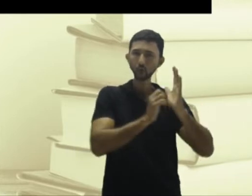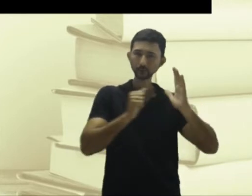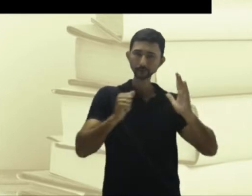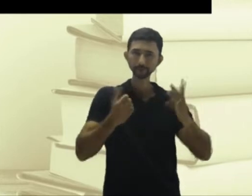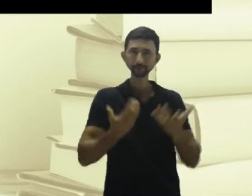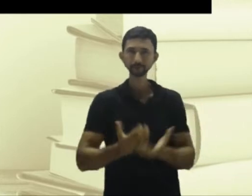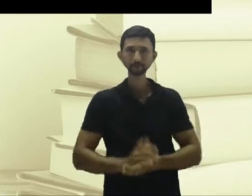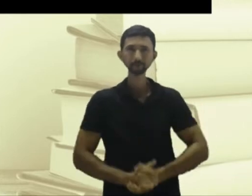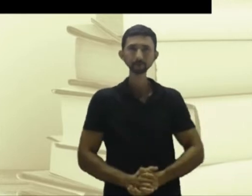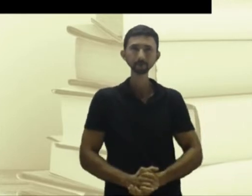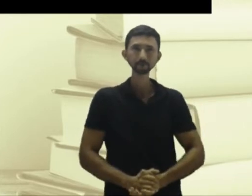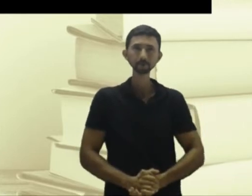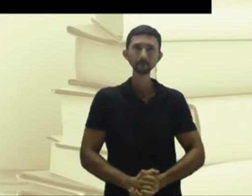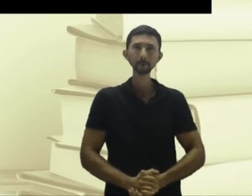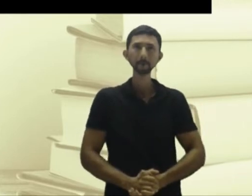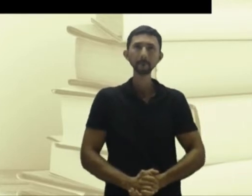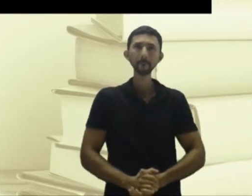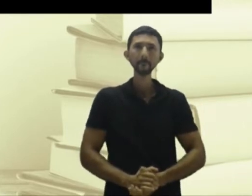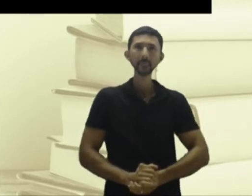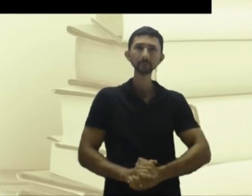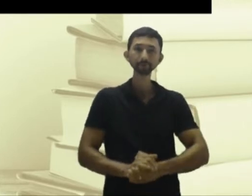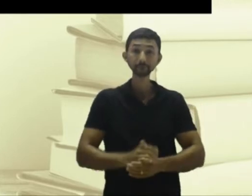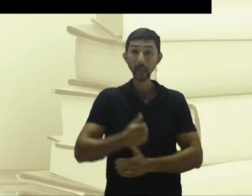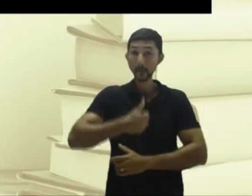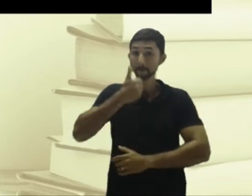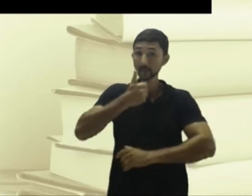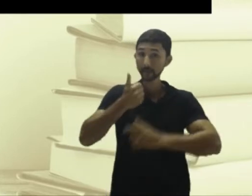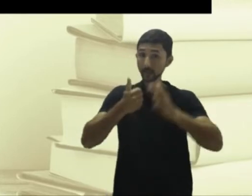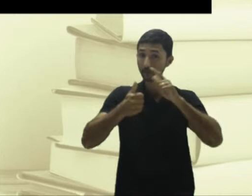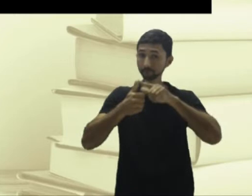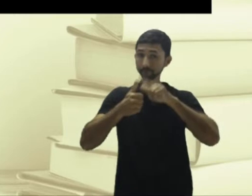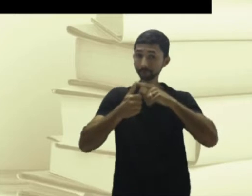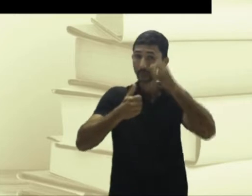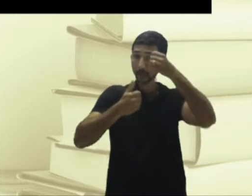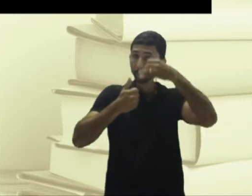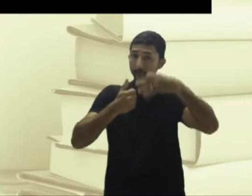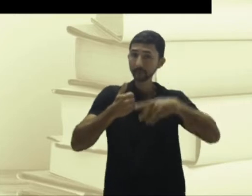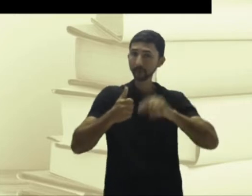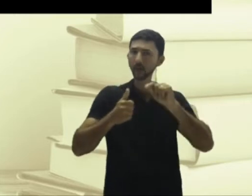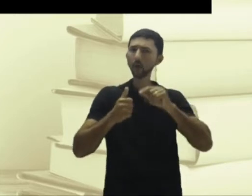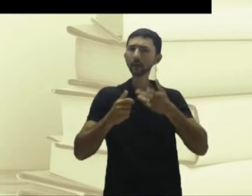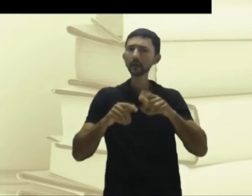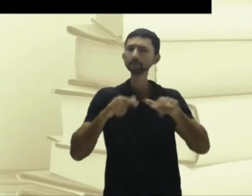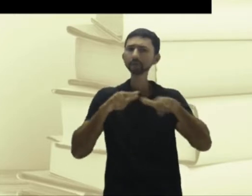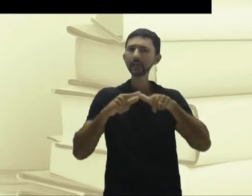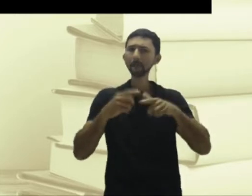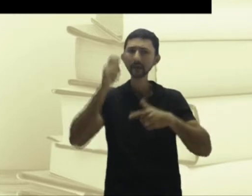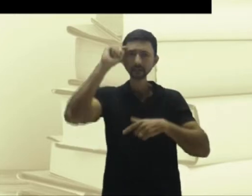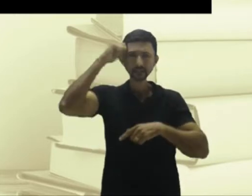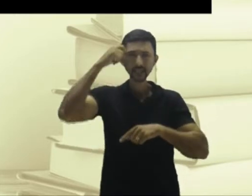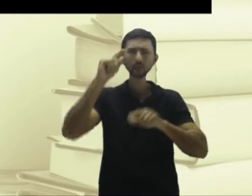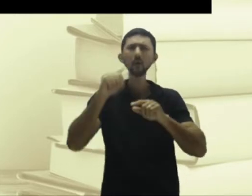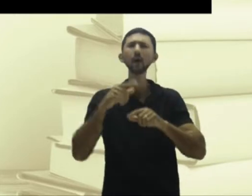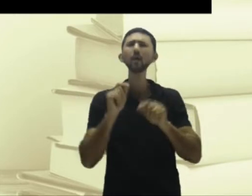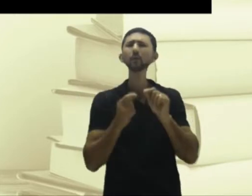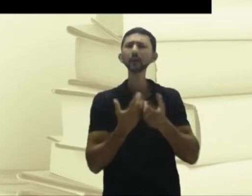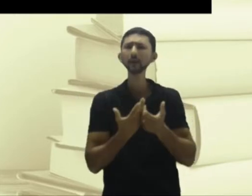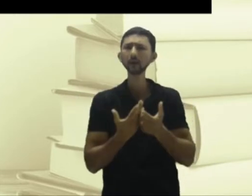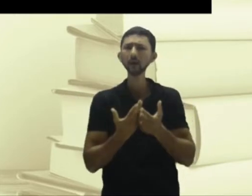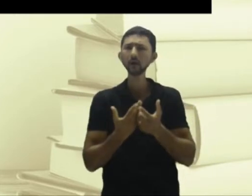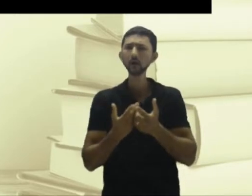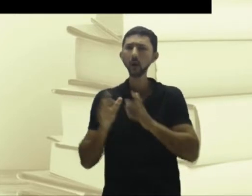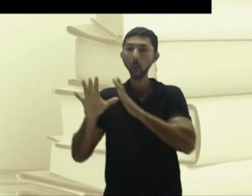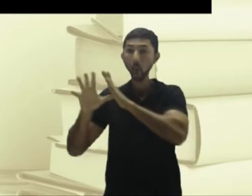vamos lá. O primeiro fator que explica a utilização da mão de obra do negro foi o